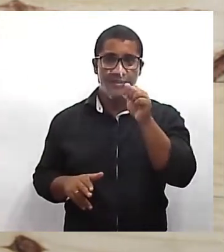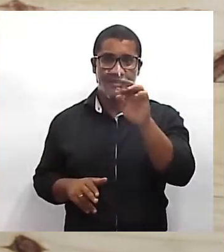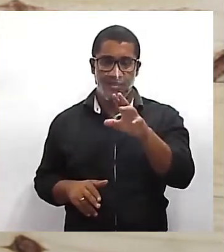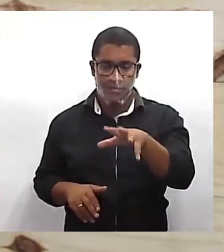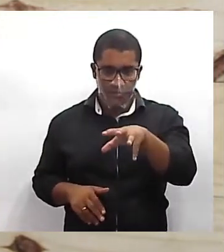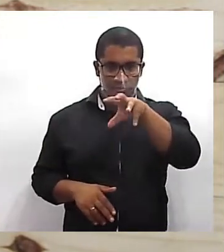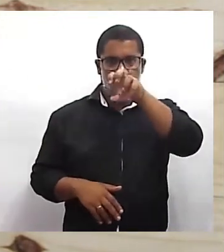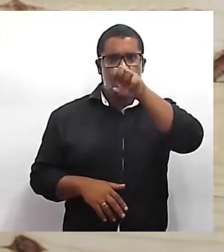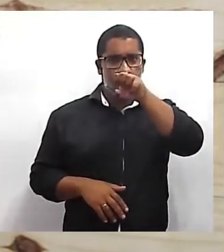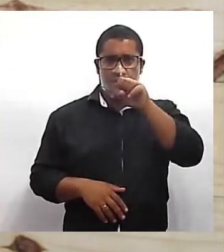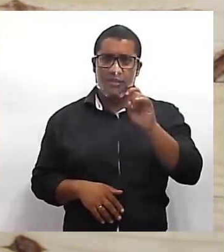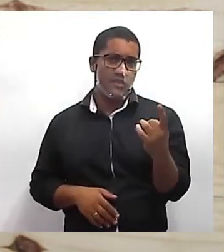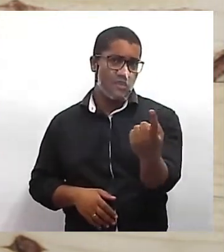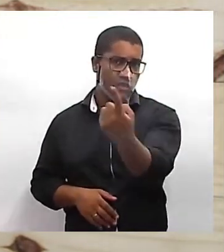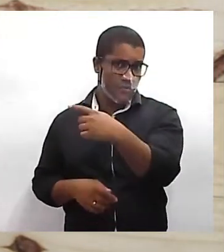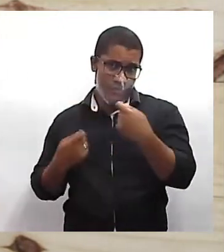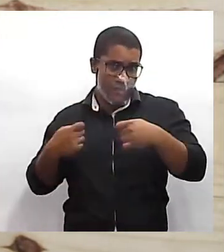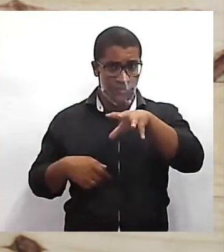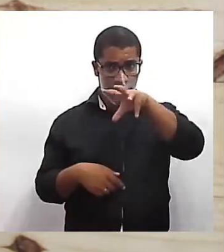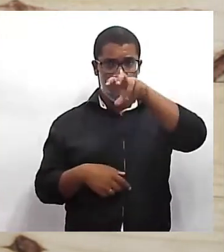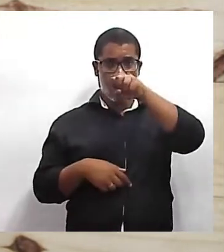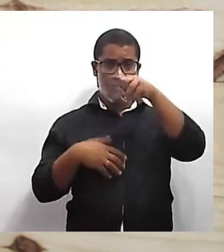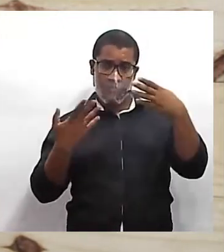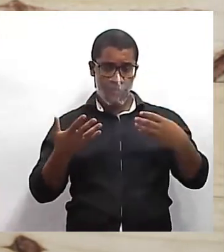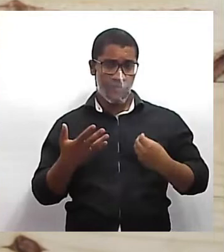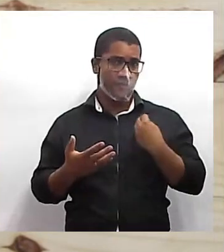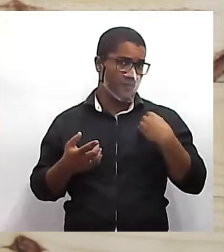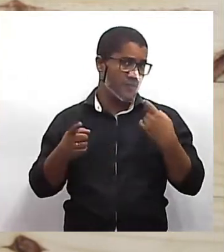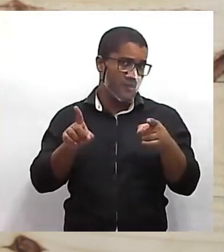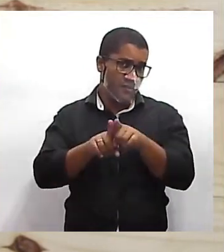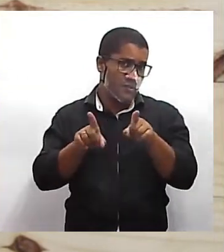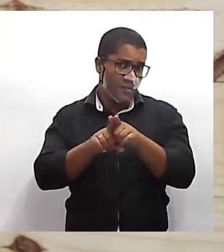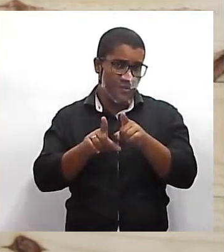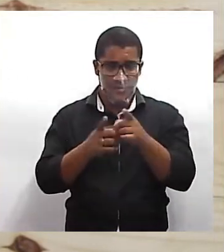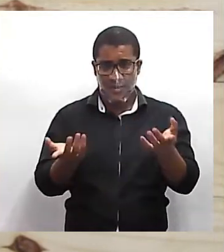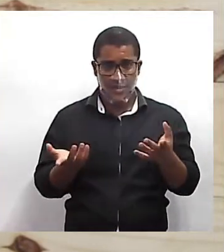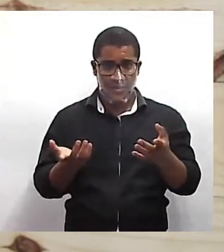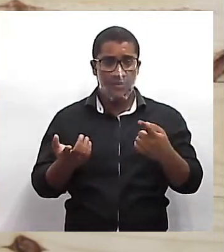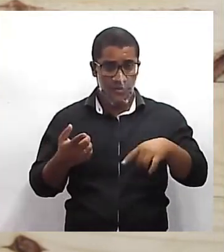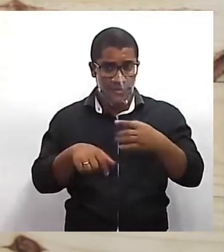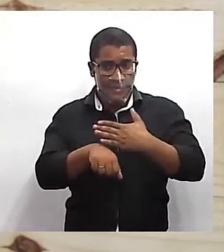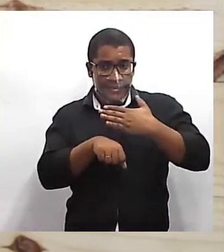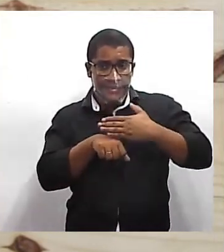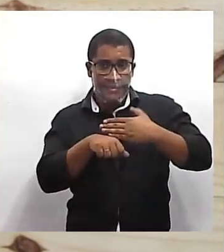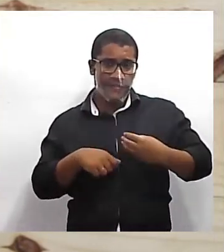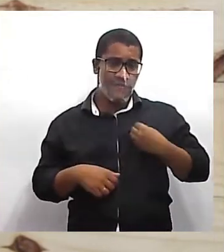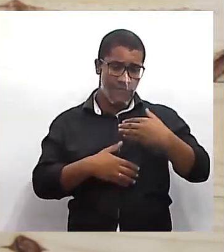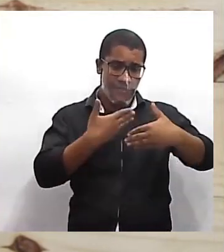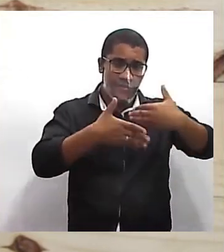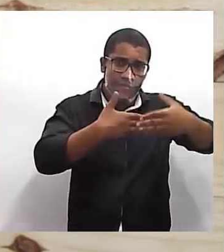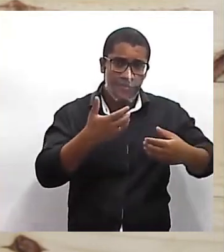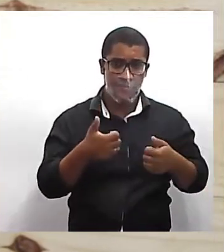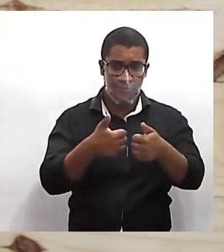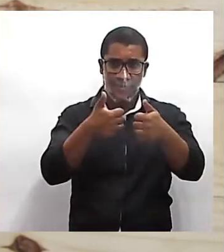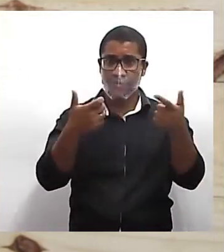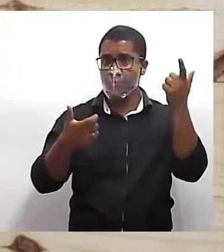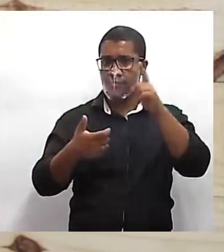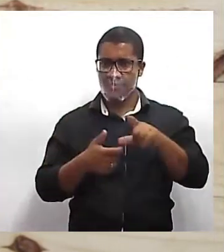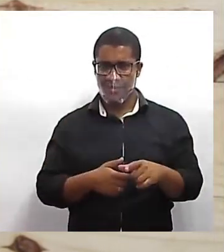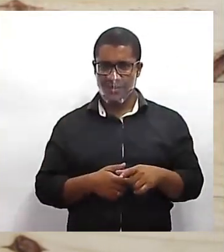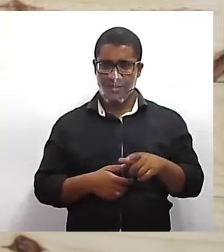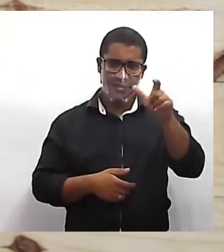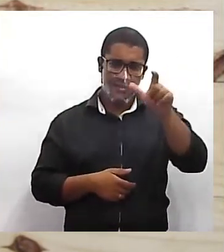educação que aprendemos a nos preparar para a vida, disse a socióloga e pesquisadora da Fundação Carlos Chagas,